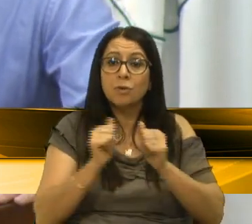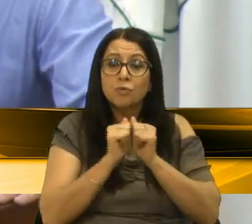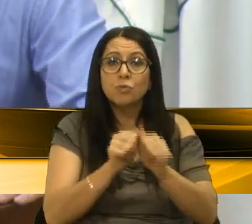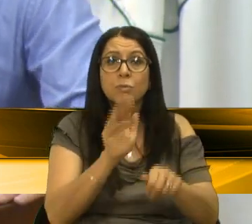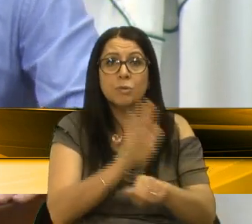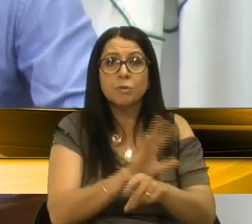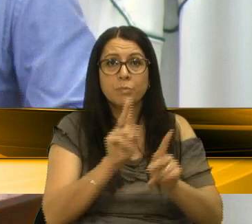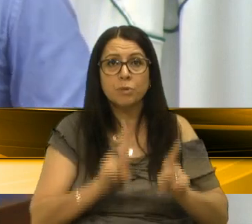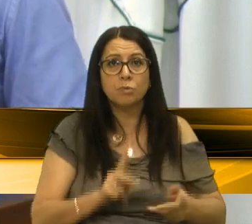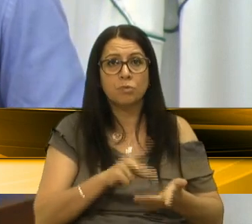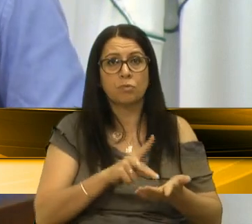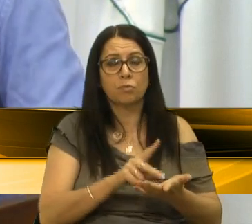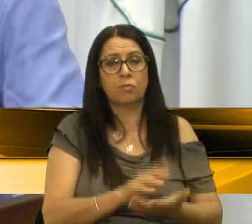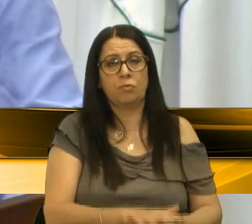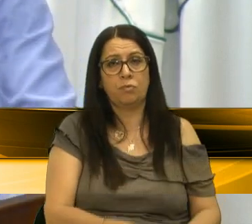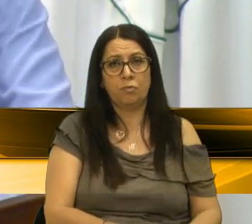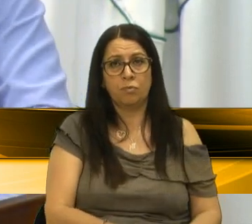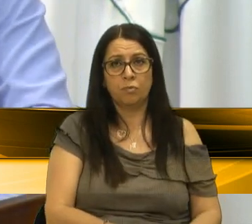pessoas de verdade.